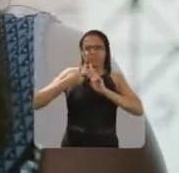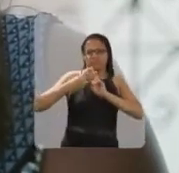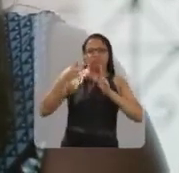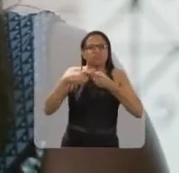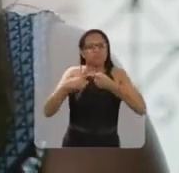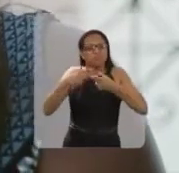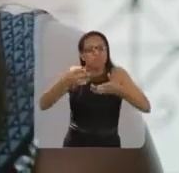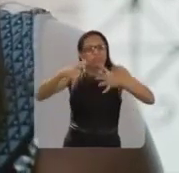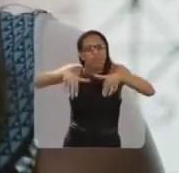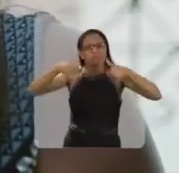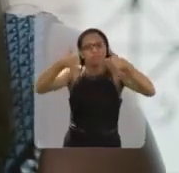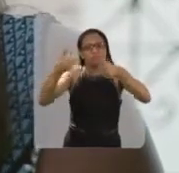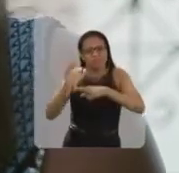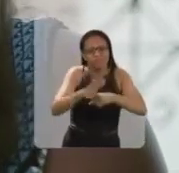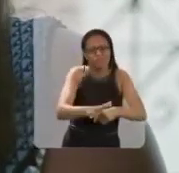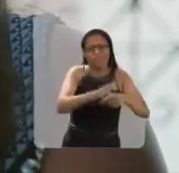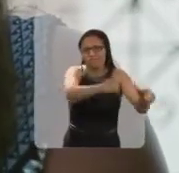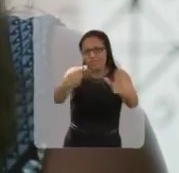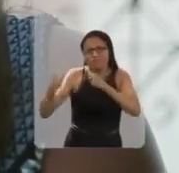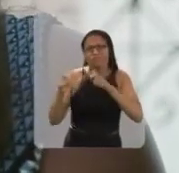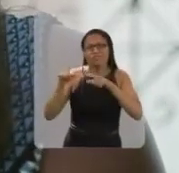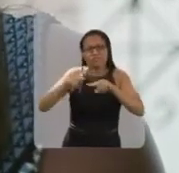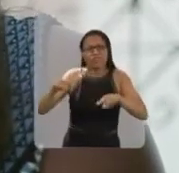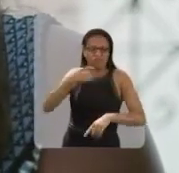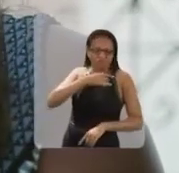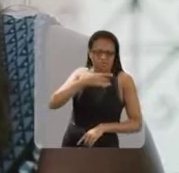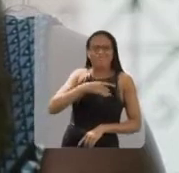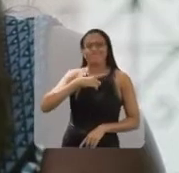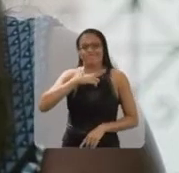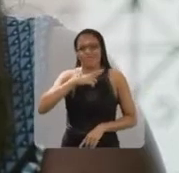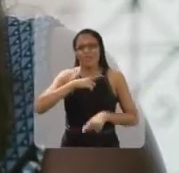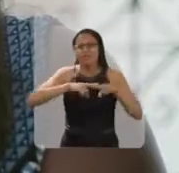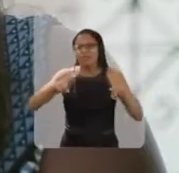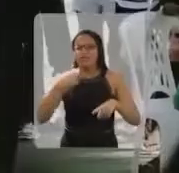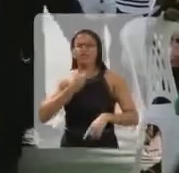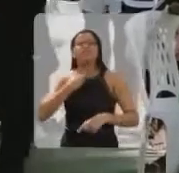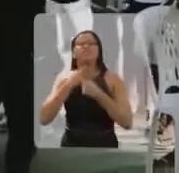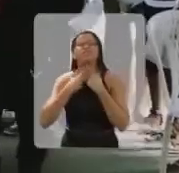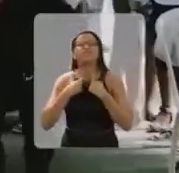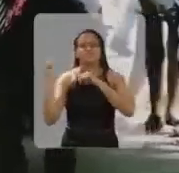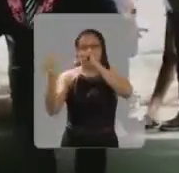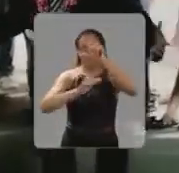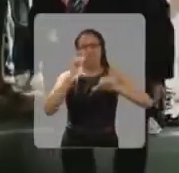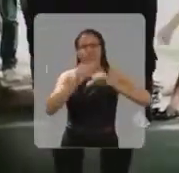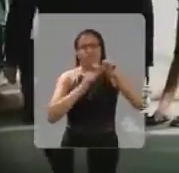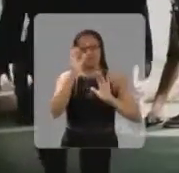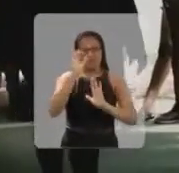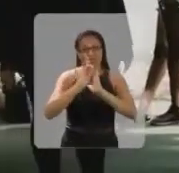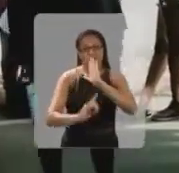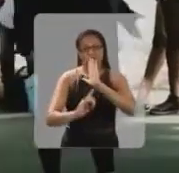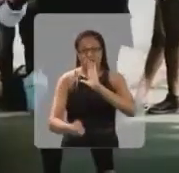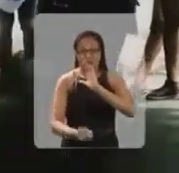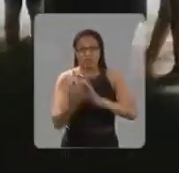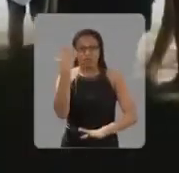melhorar o bairro, mas a gente com medo, porque a gente tem medo. Mas a gente também tem muita vontade de mudar. Os direitos surgem